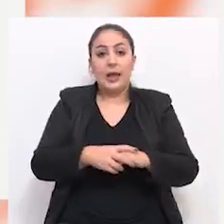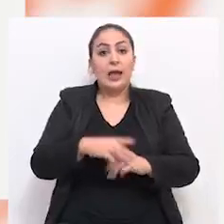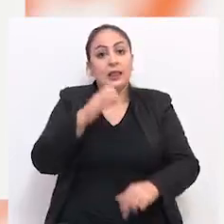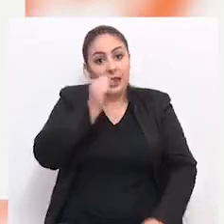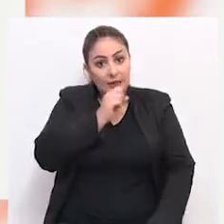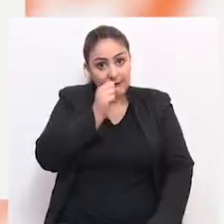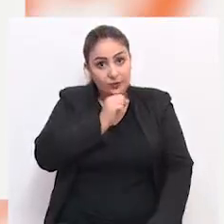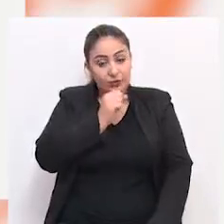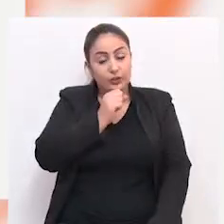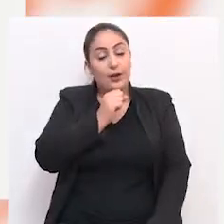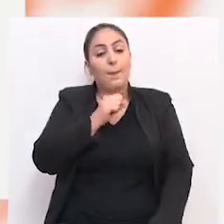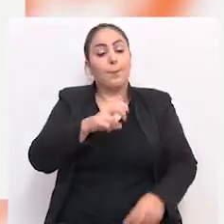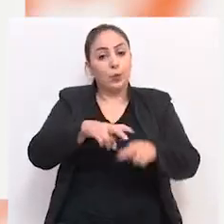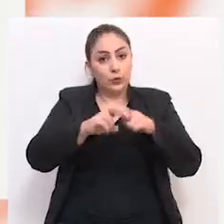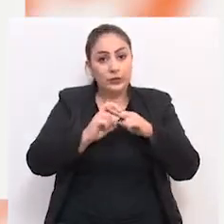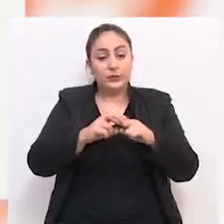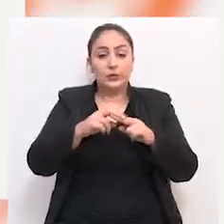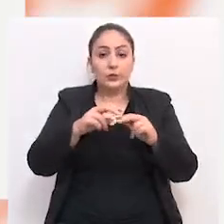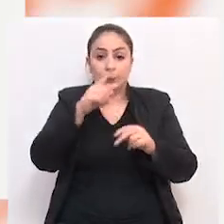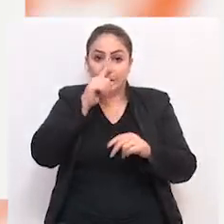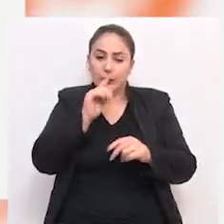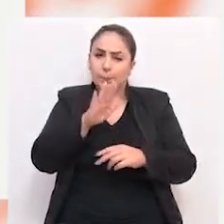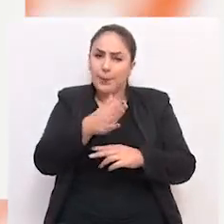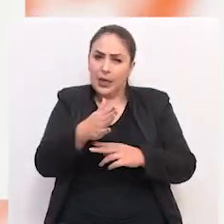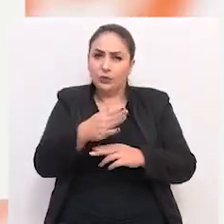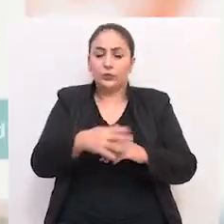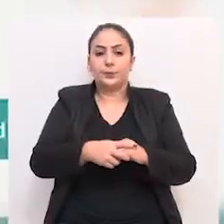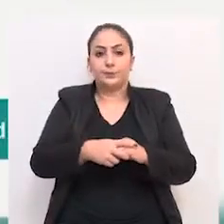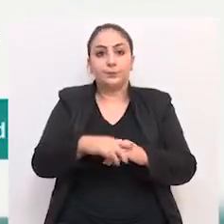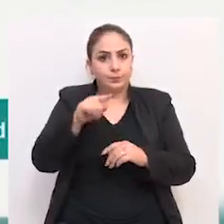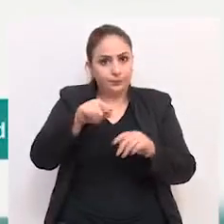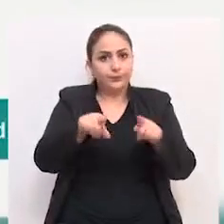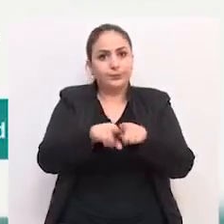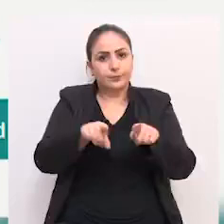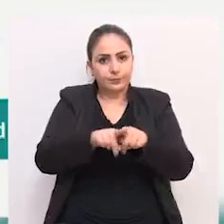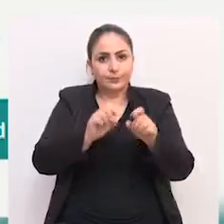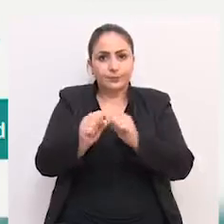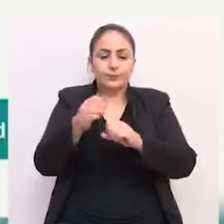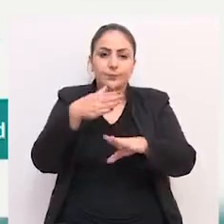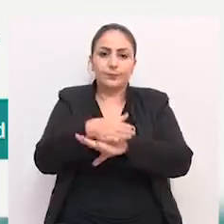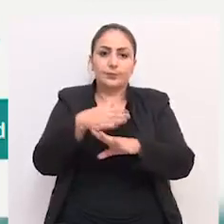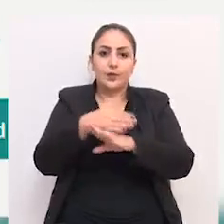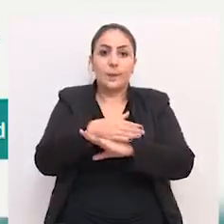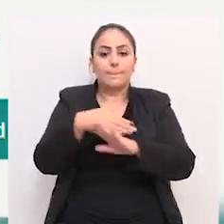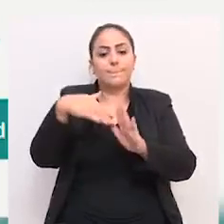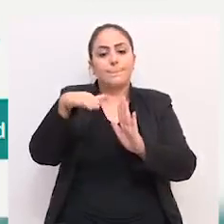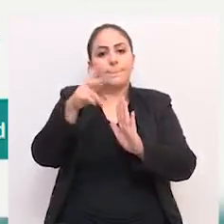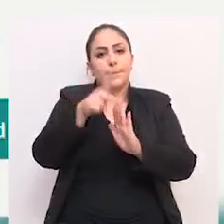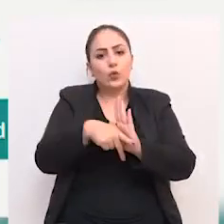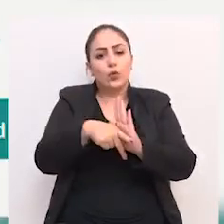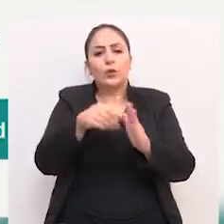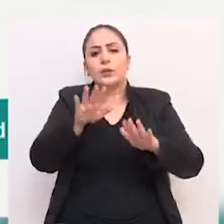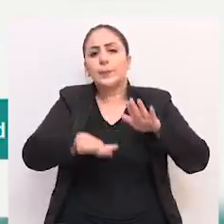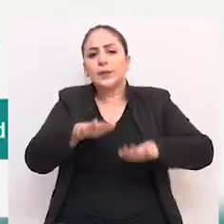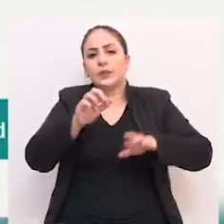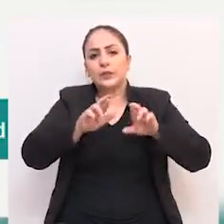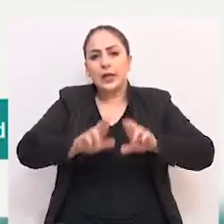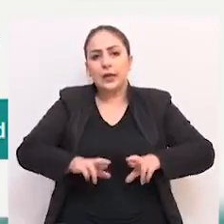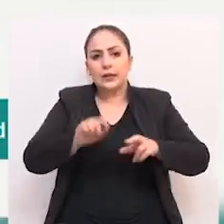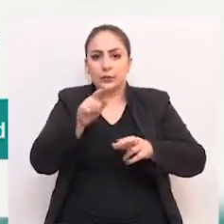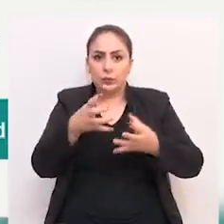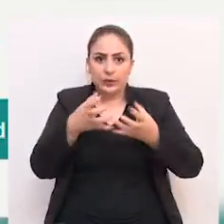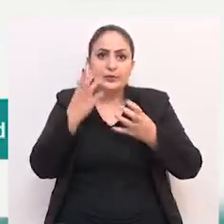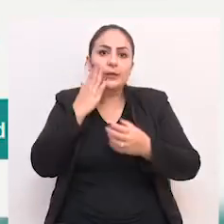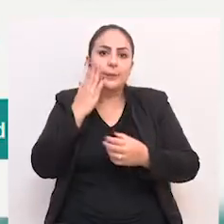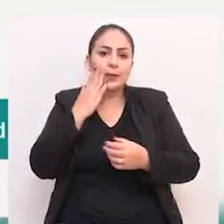a bandeira é laranja, portanto, risco médio. Você também pode acessar os protocolos de acordo com a área que